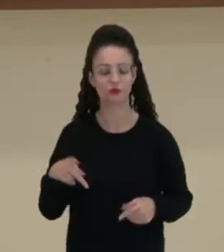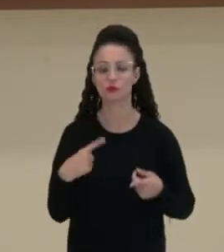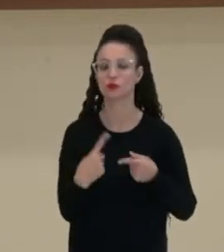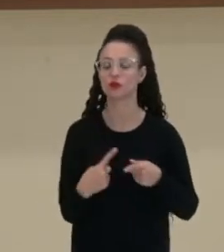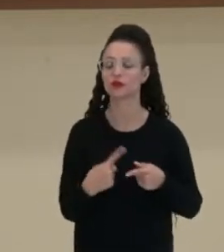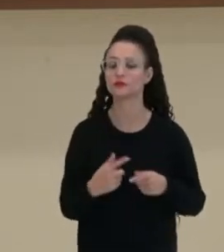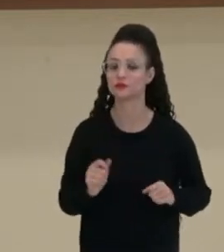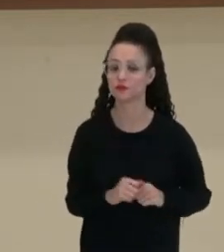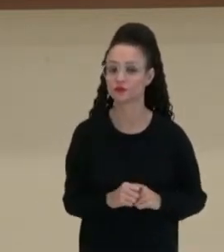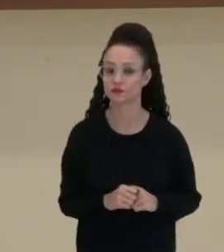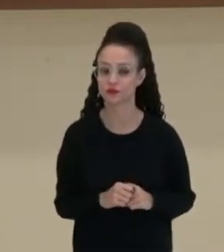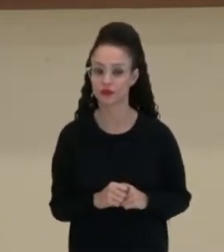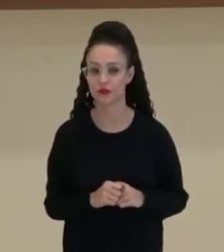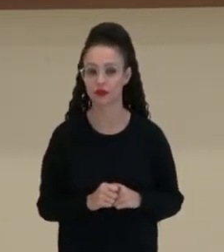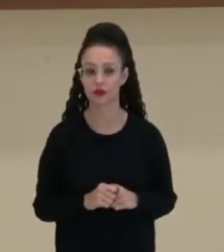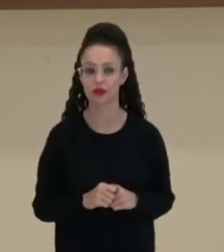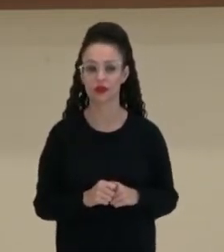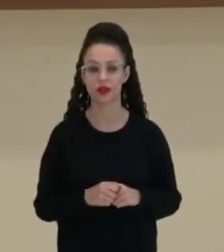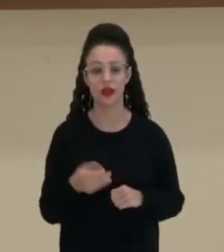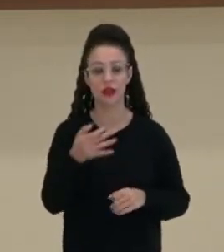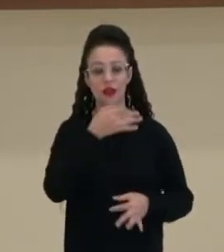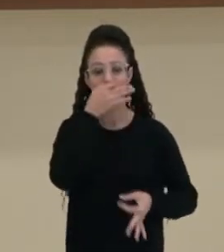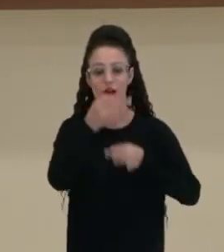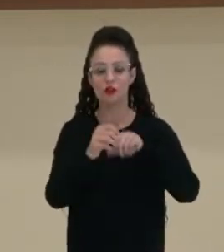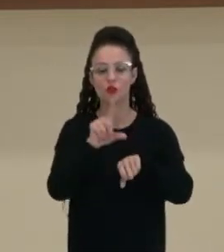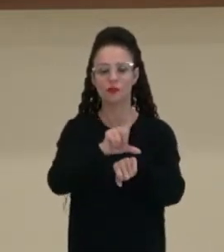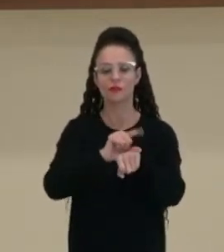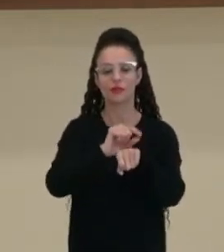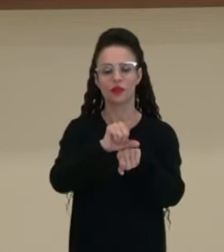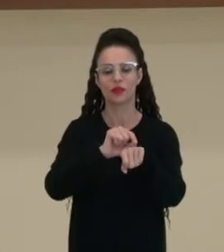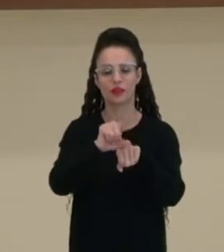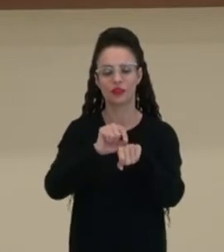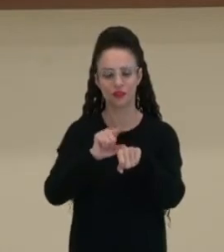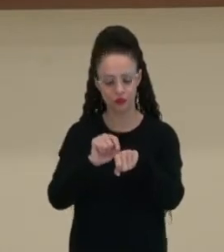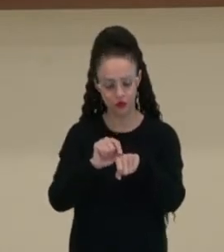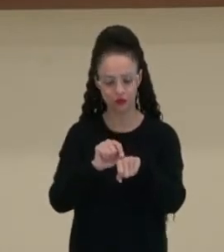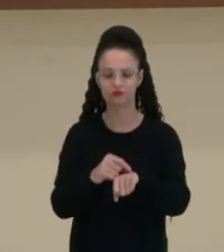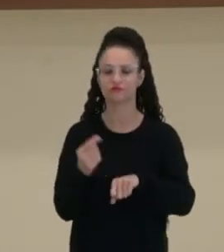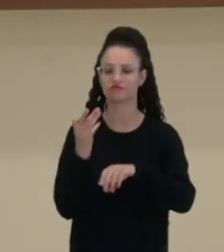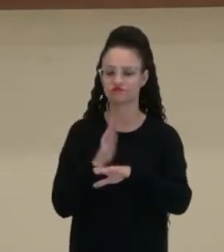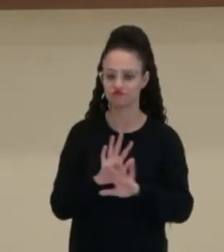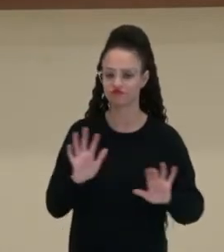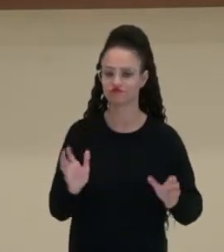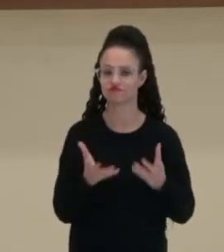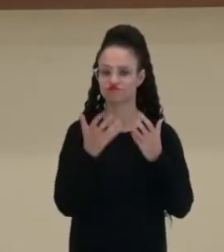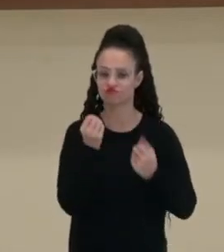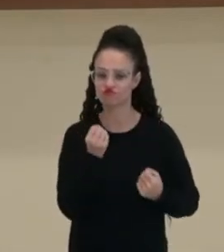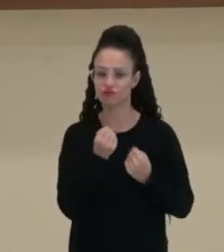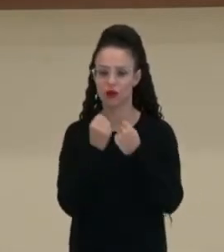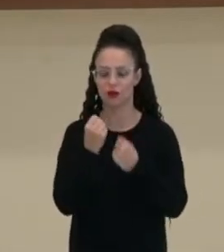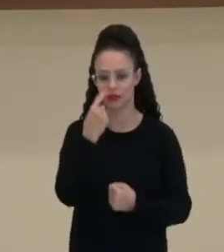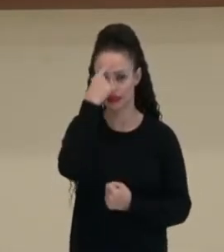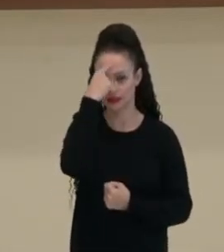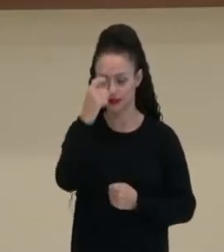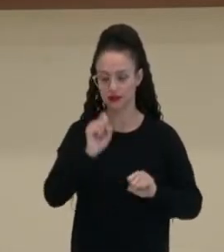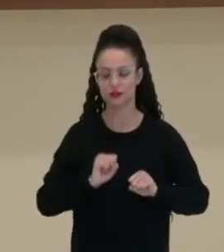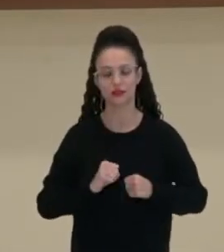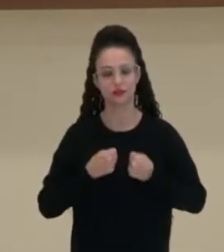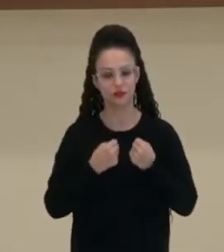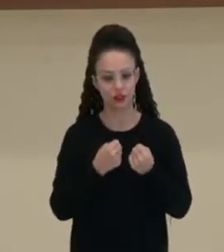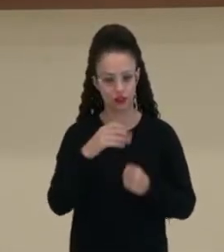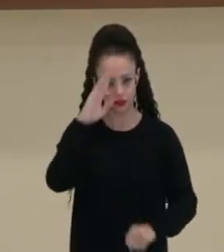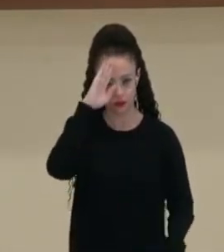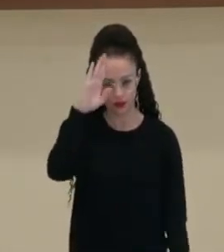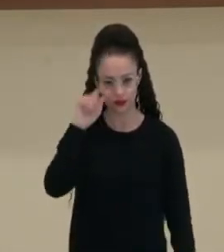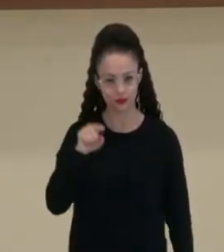quê? Os argumentos vão colaborar com a tese, vão sustentar a tese defendida pelo